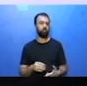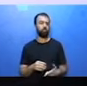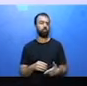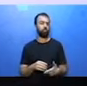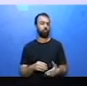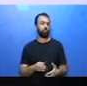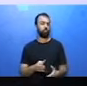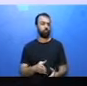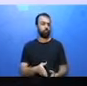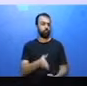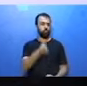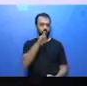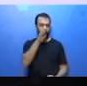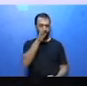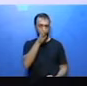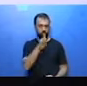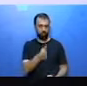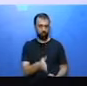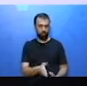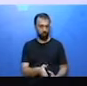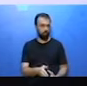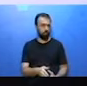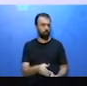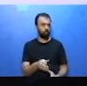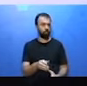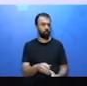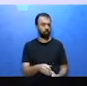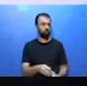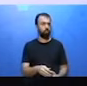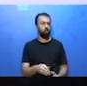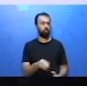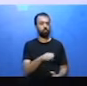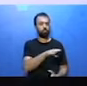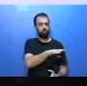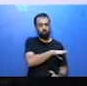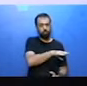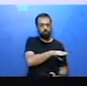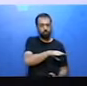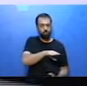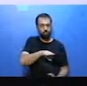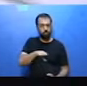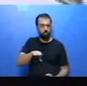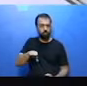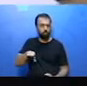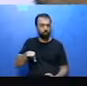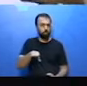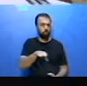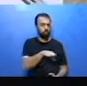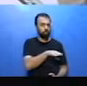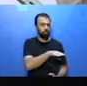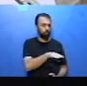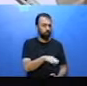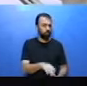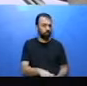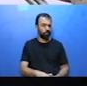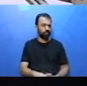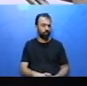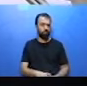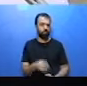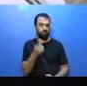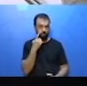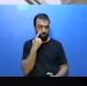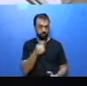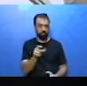vertical oi e o próximo a posição horizontal então olha só